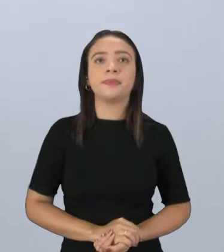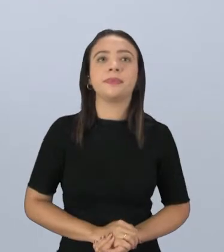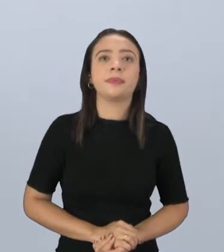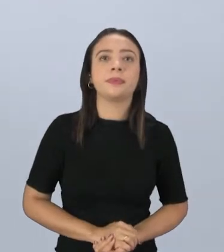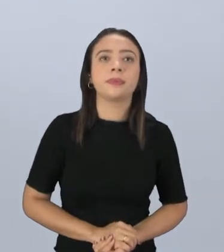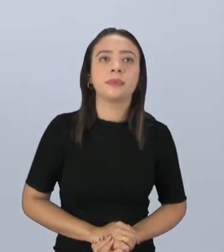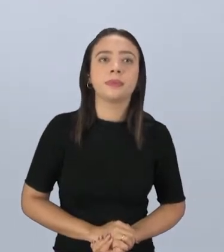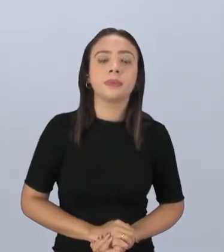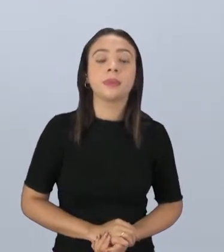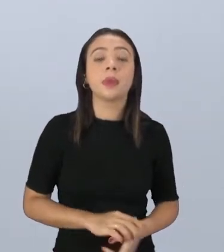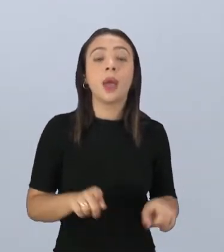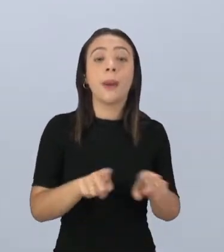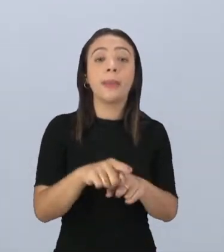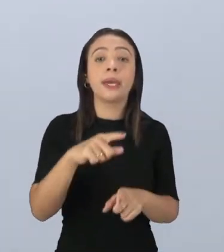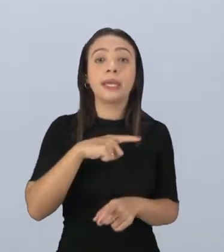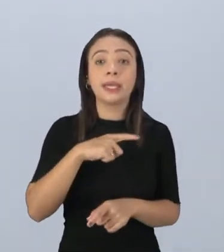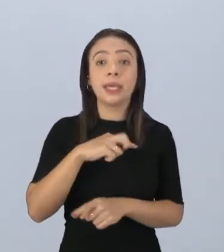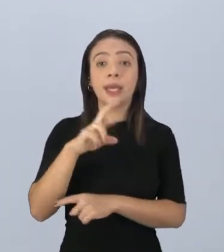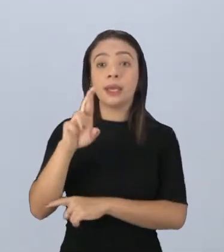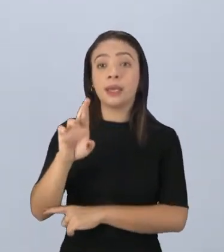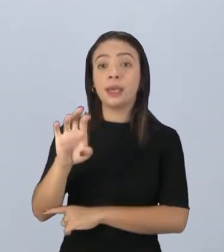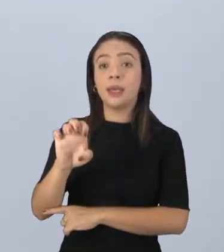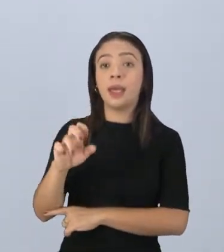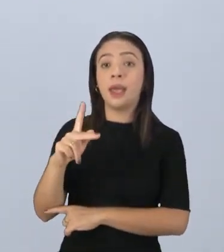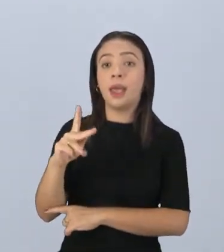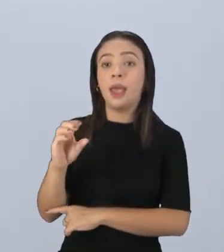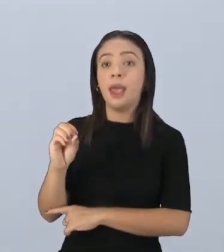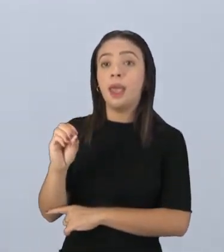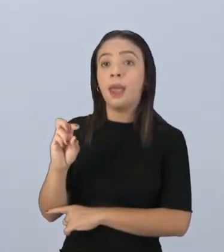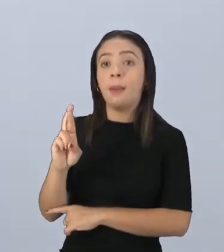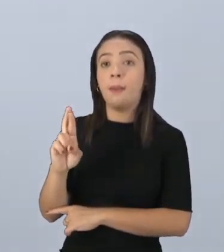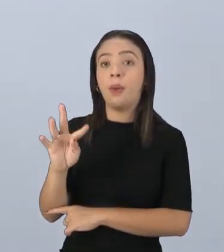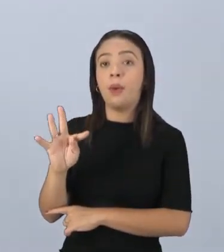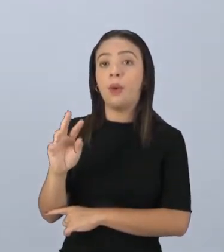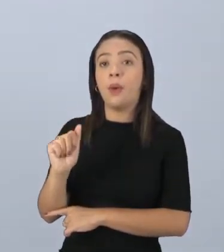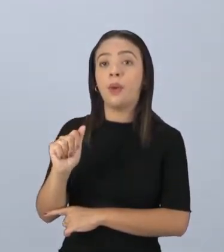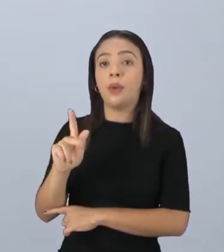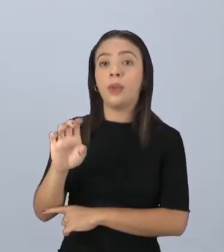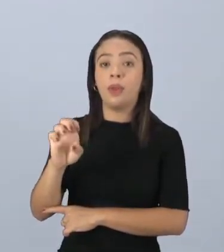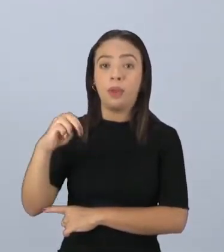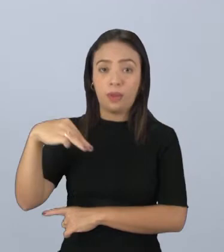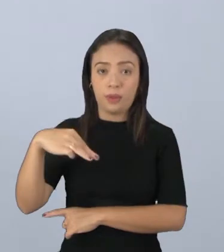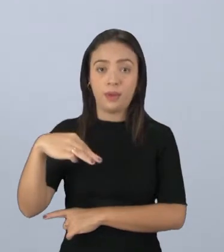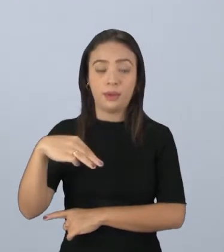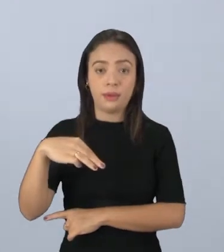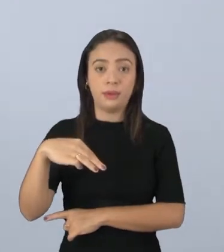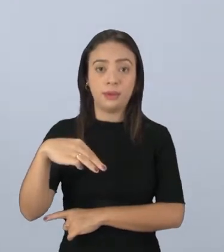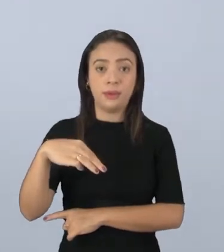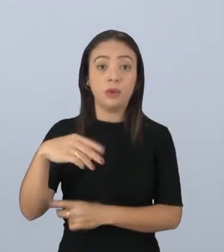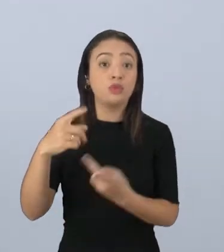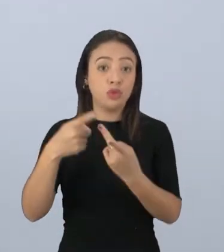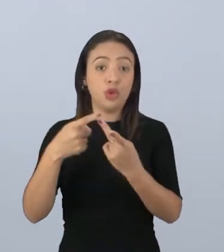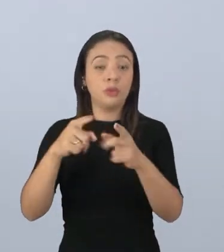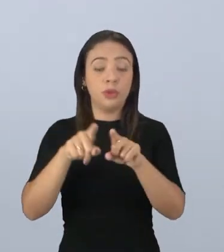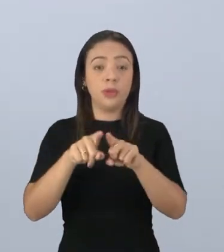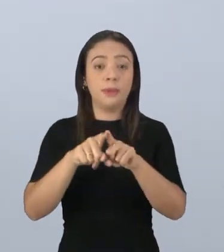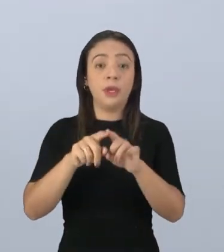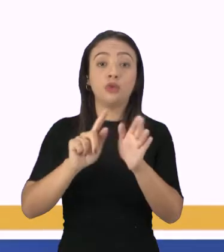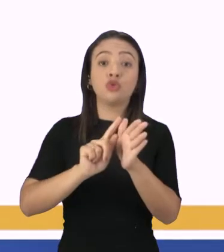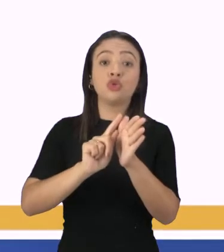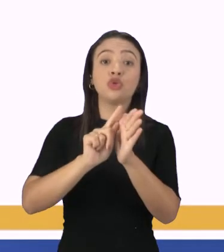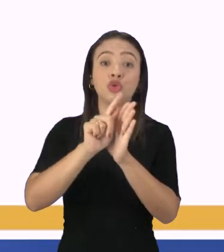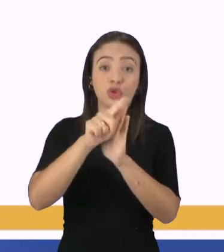adiante. Vejam que aqui nós temos um conceito do gênero